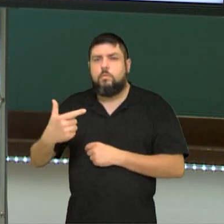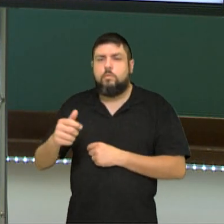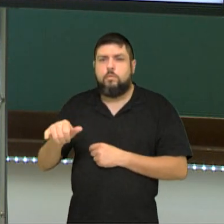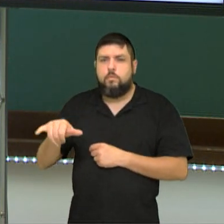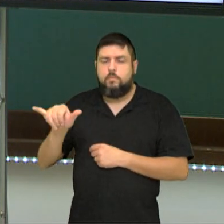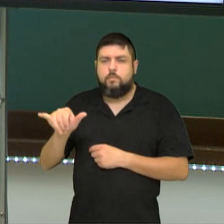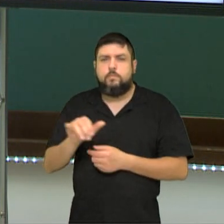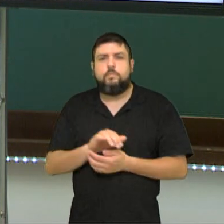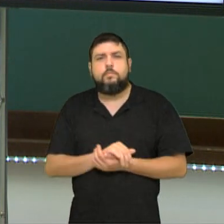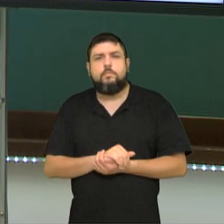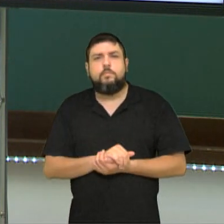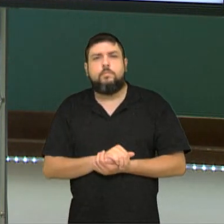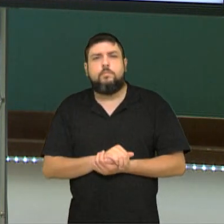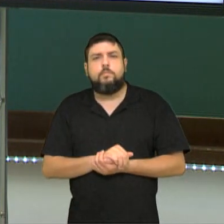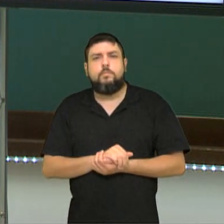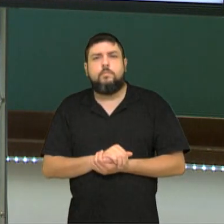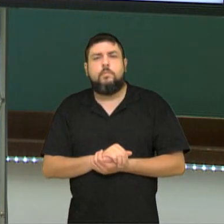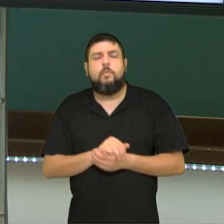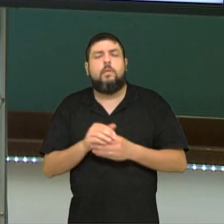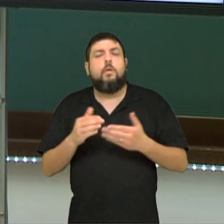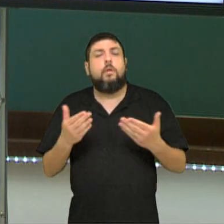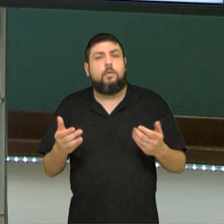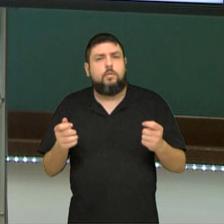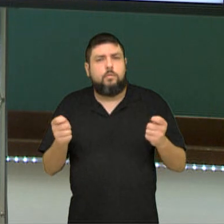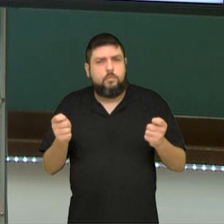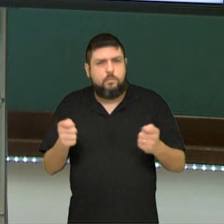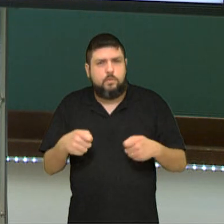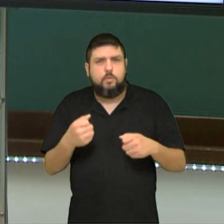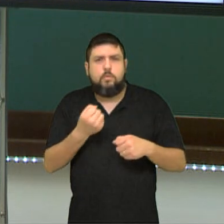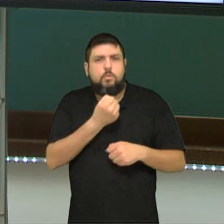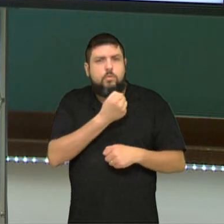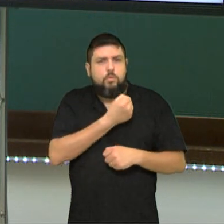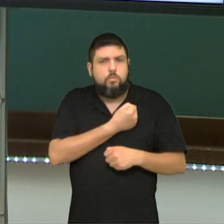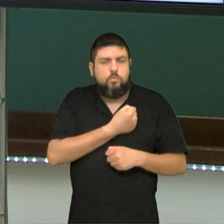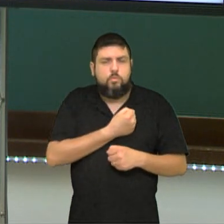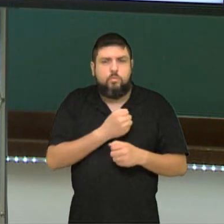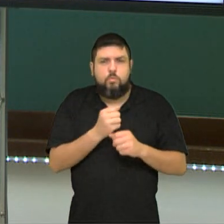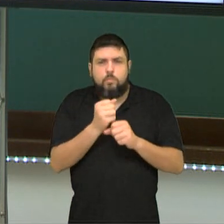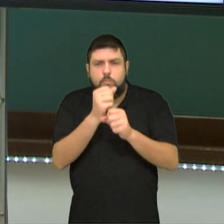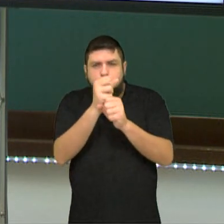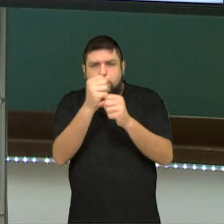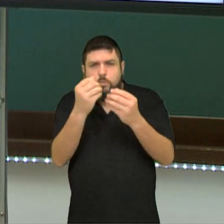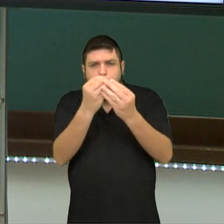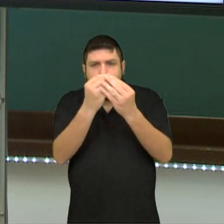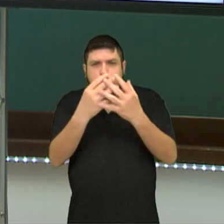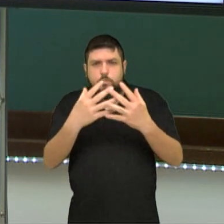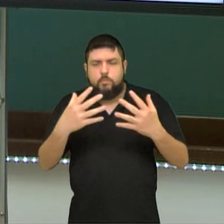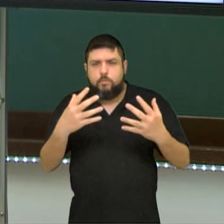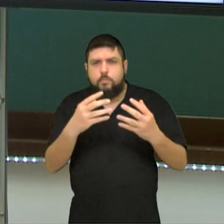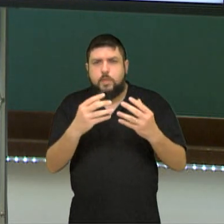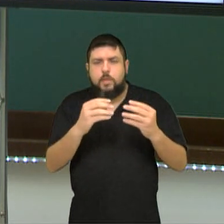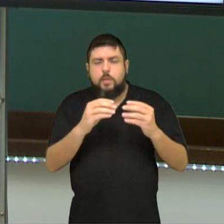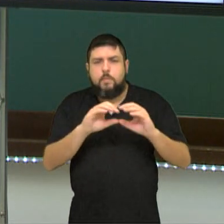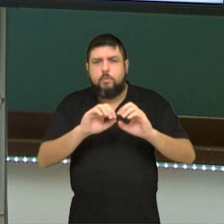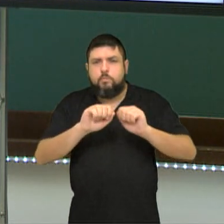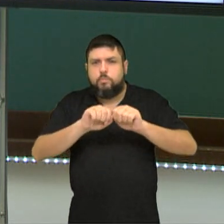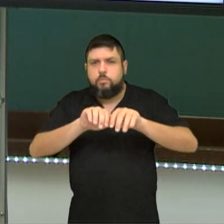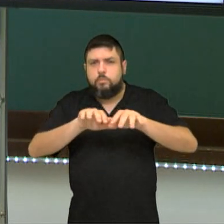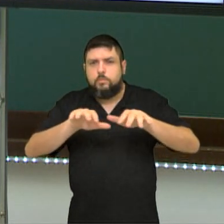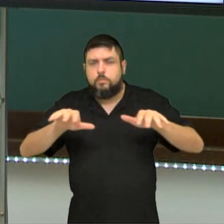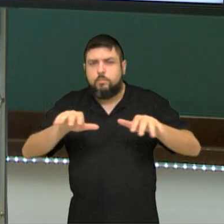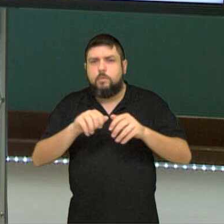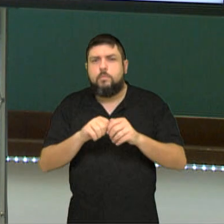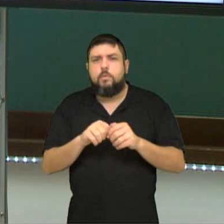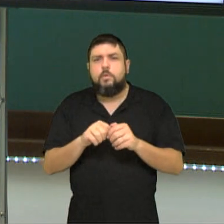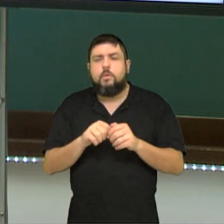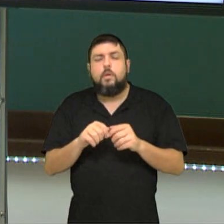ali representada. Então, é possível você desmanchar números fazendo a soma deles, como apareceu ali 42 igual a 40 mais